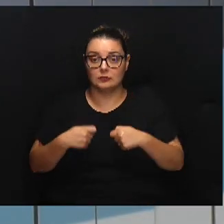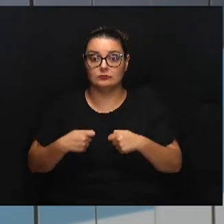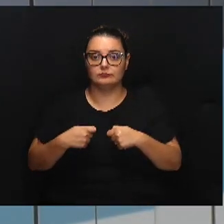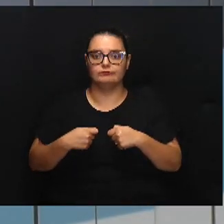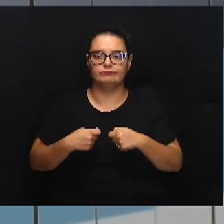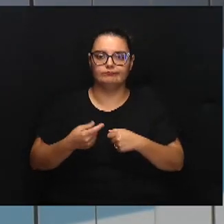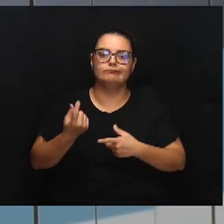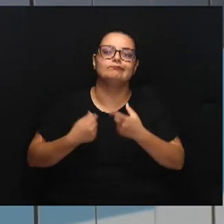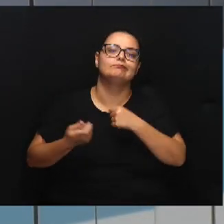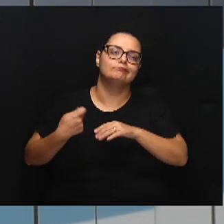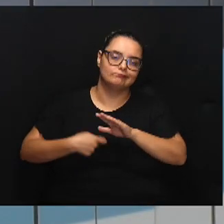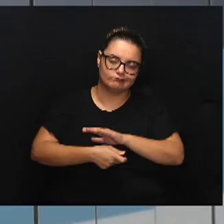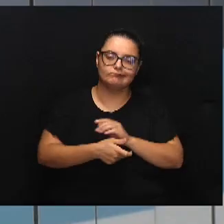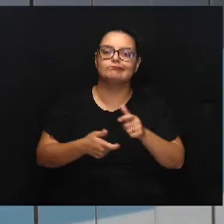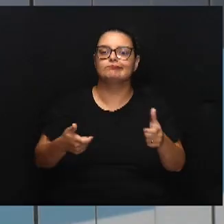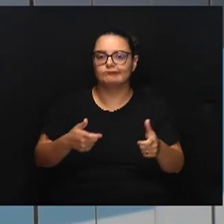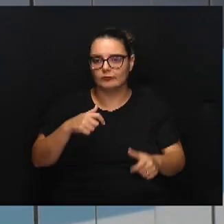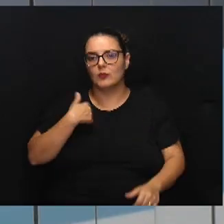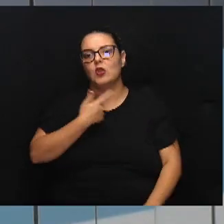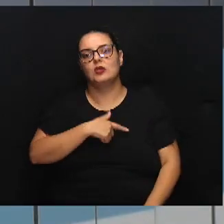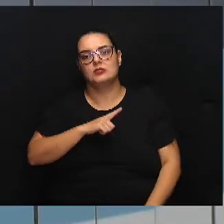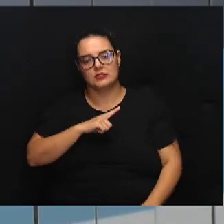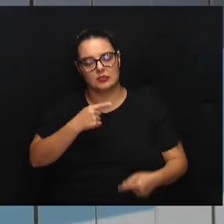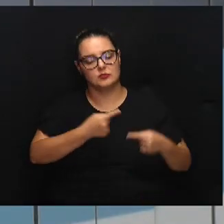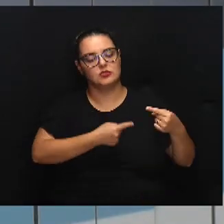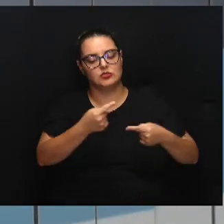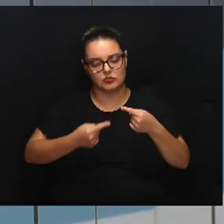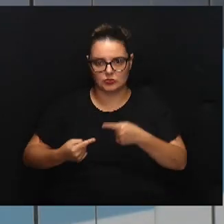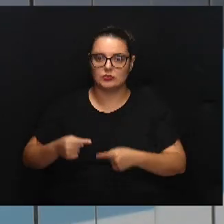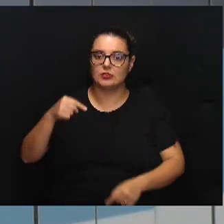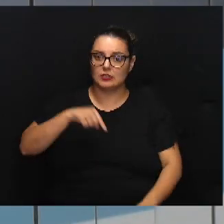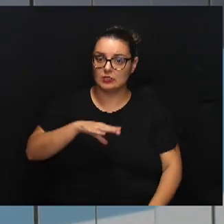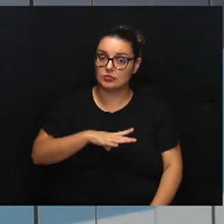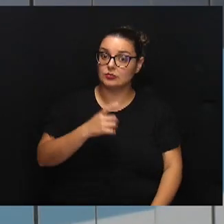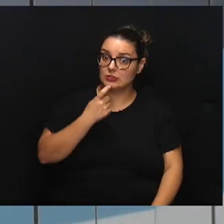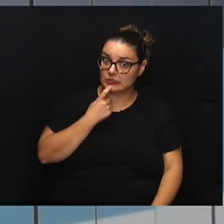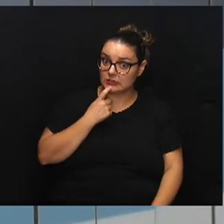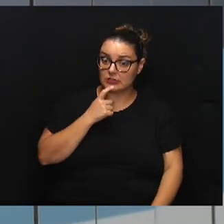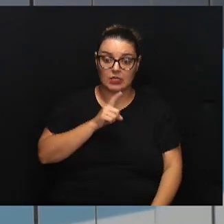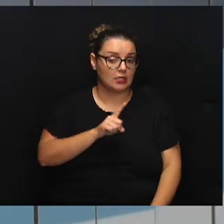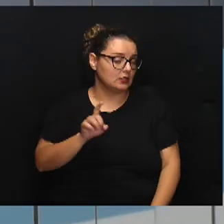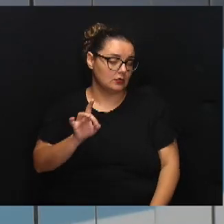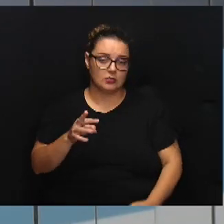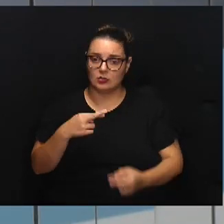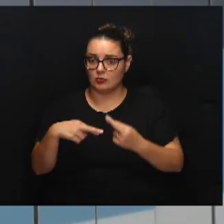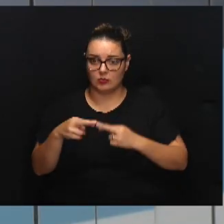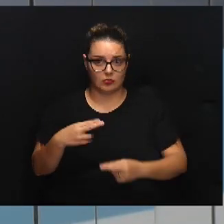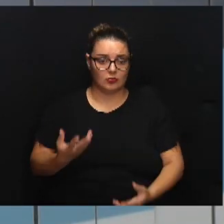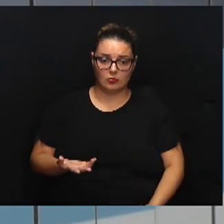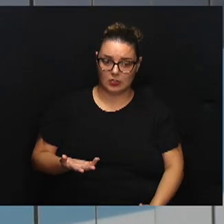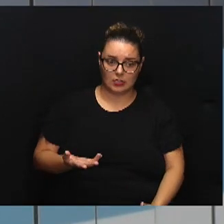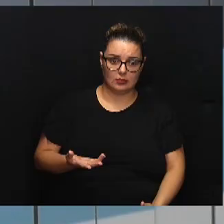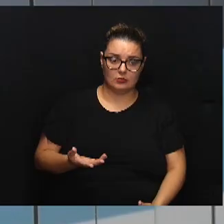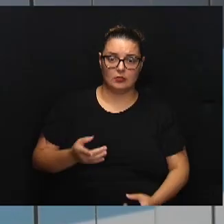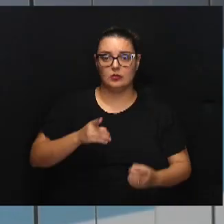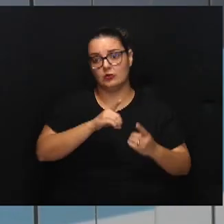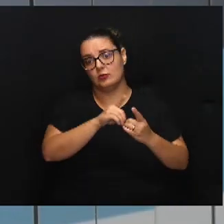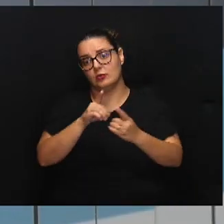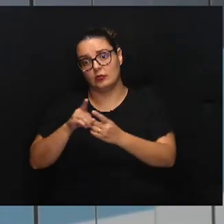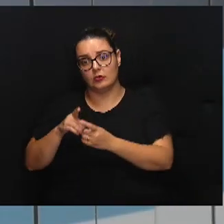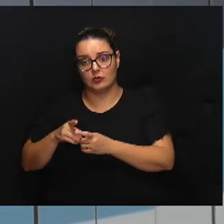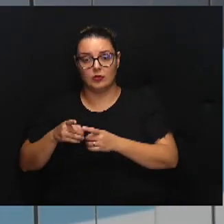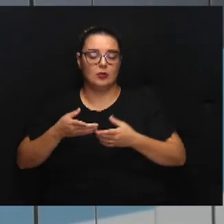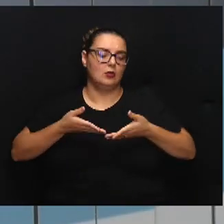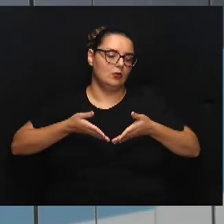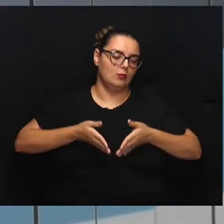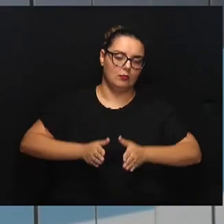do investimento. A gente tem discutido bastante isso aqui em Campinas, e aí não é só com relação à questão do atendimento ao